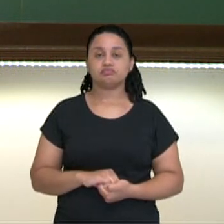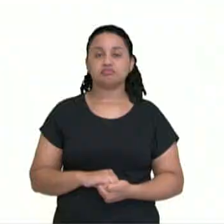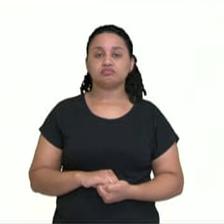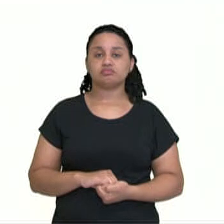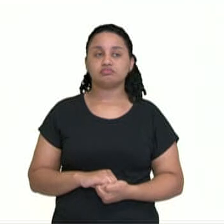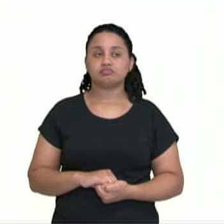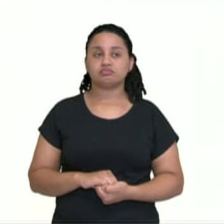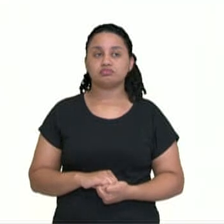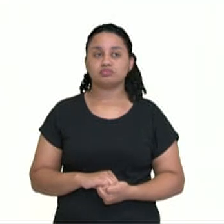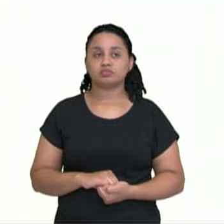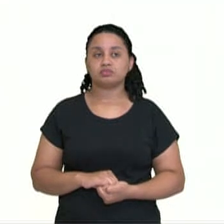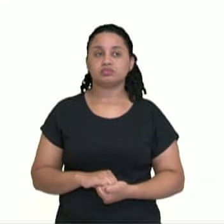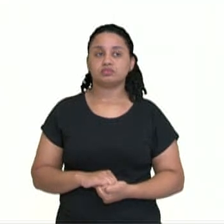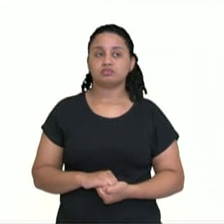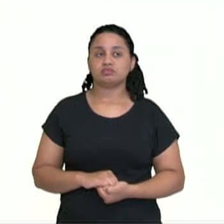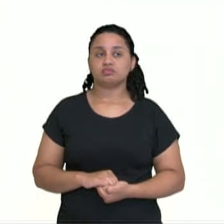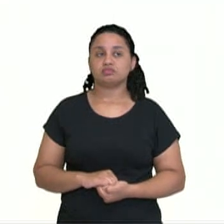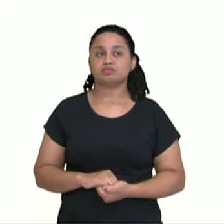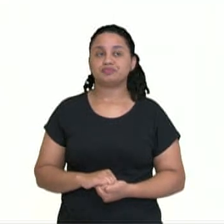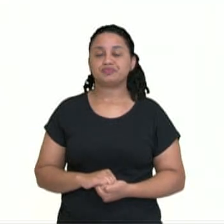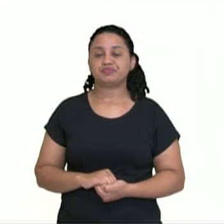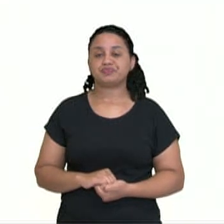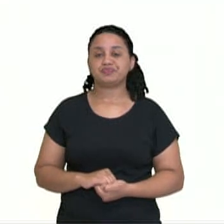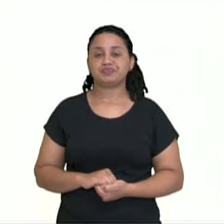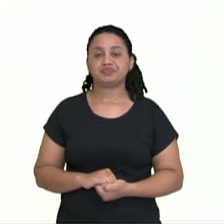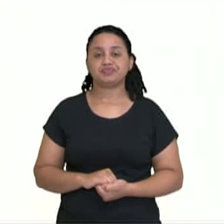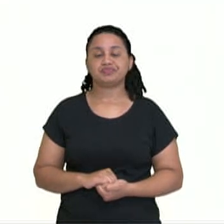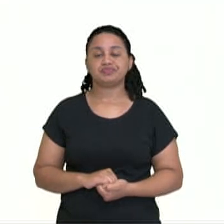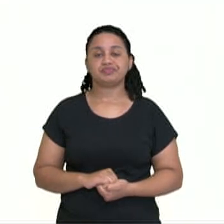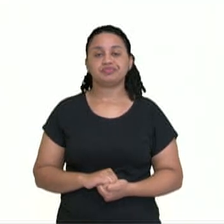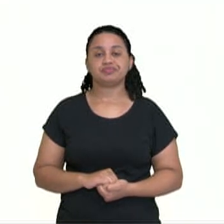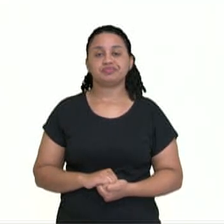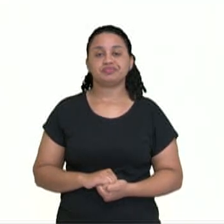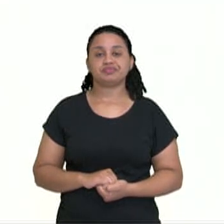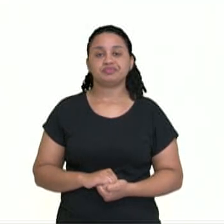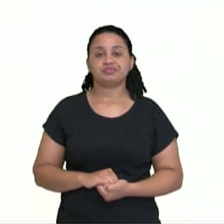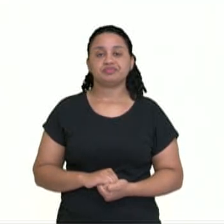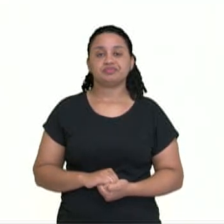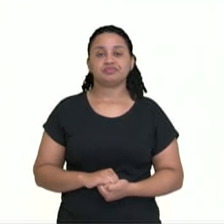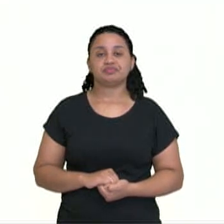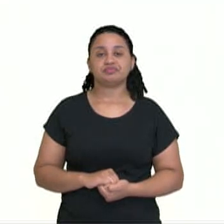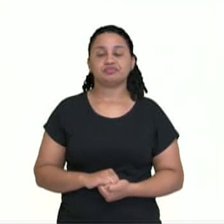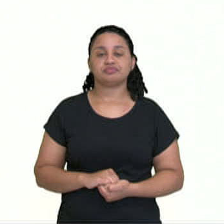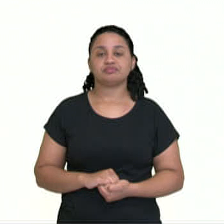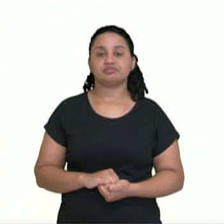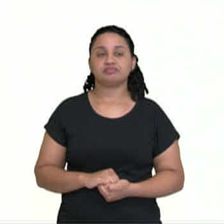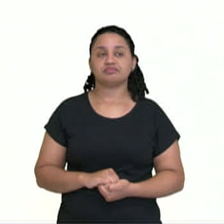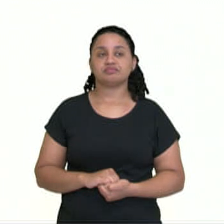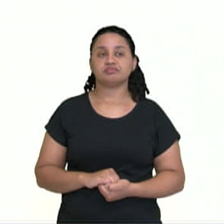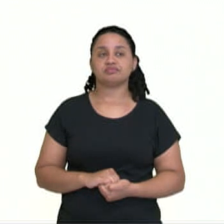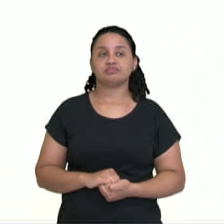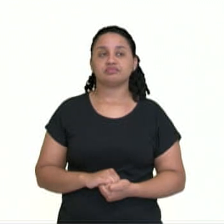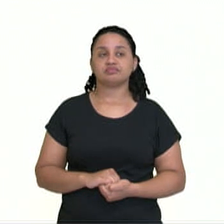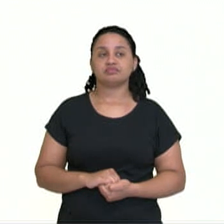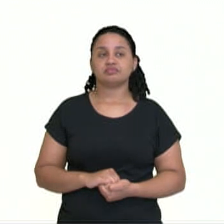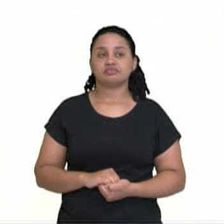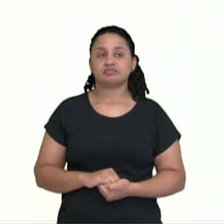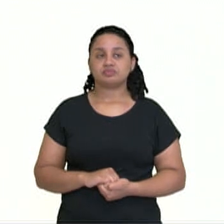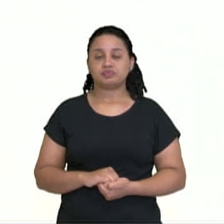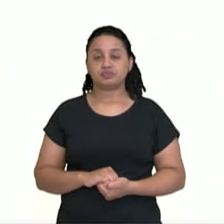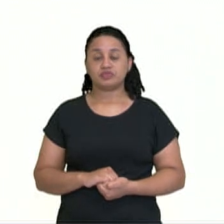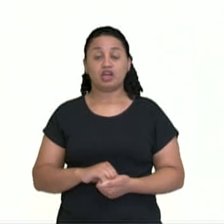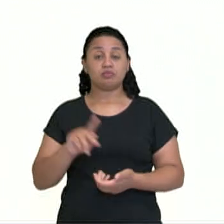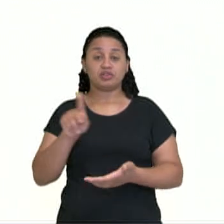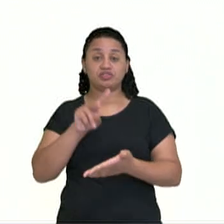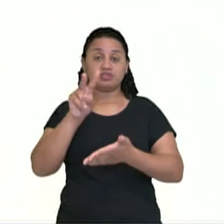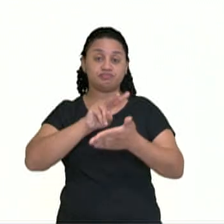Now, write a sentence telling what makes you laugh and your opinion about it. Use the